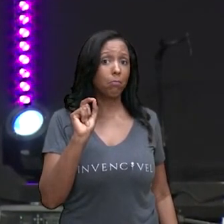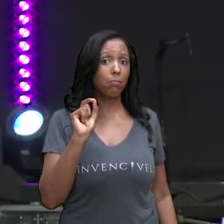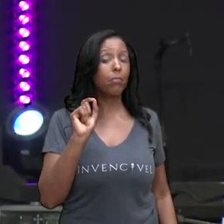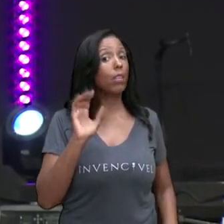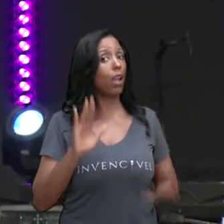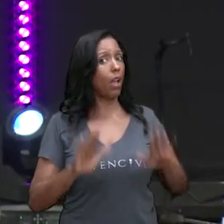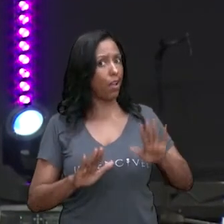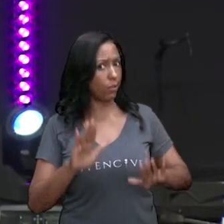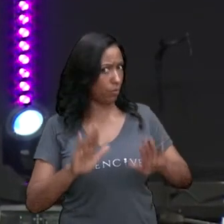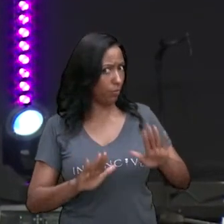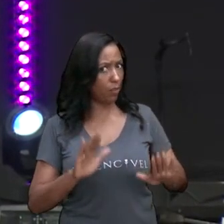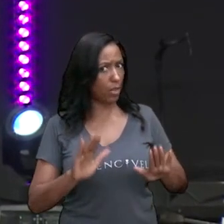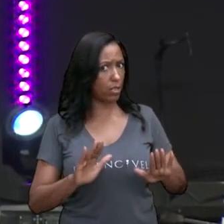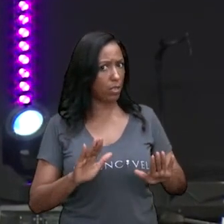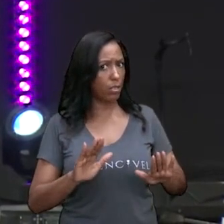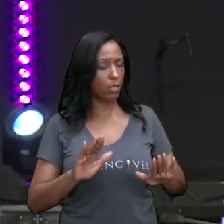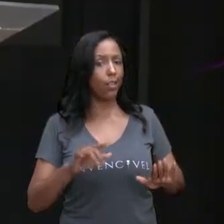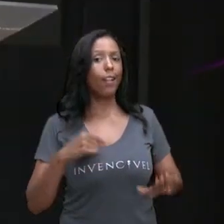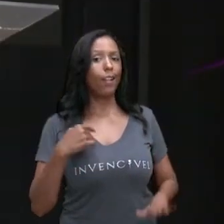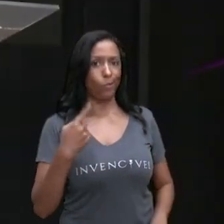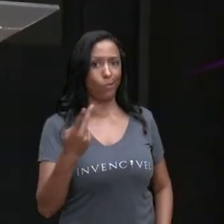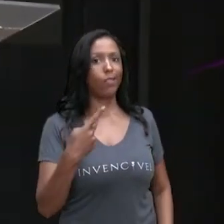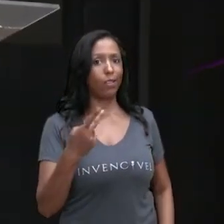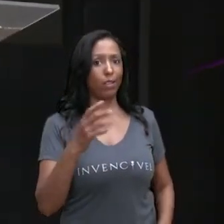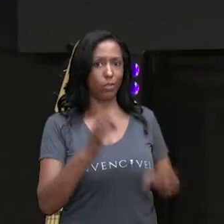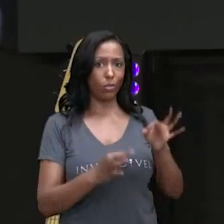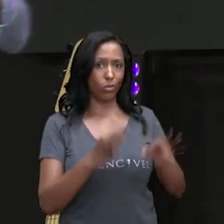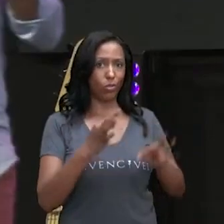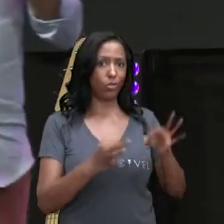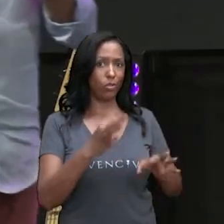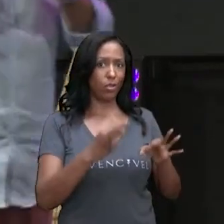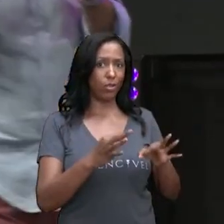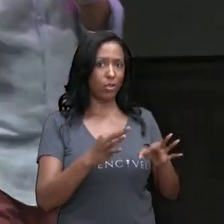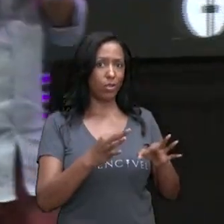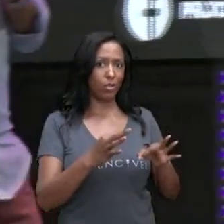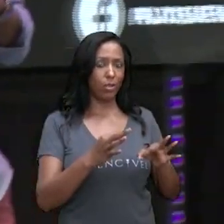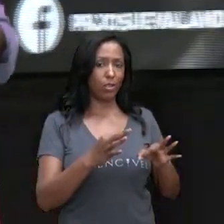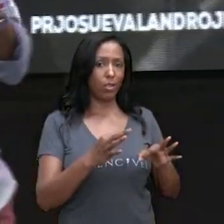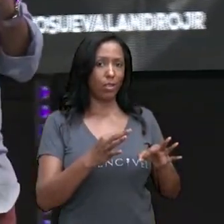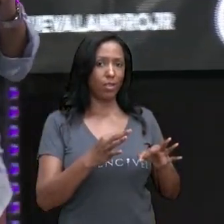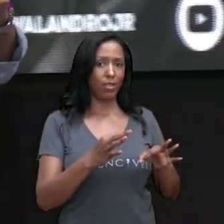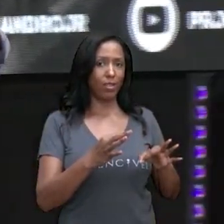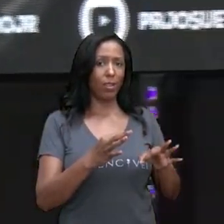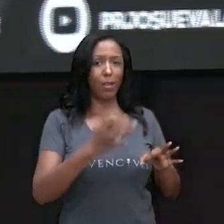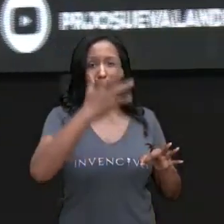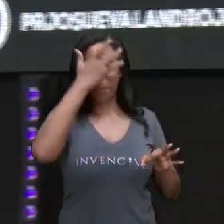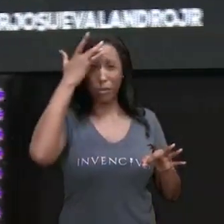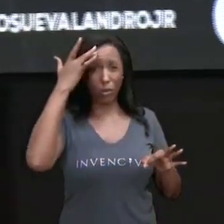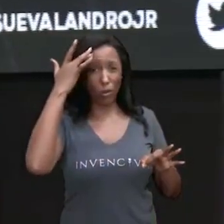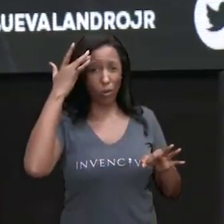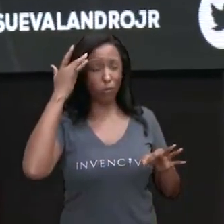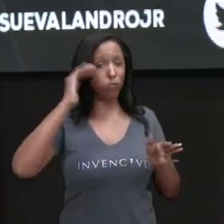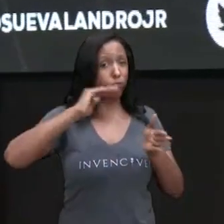Às vezes, a nossa justiça tira da nossa vida algumas pessoas. A